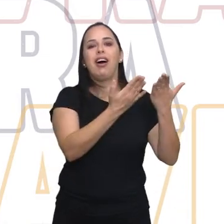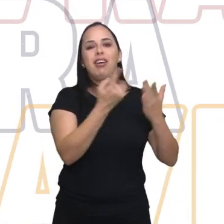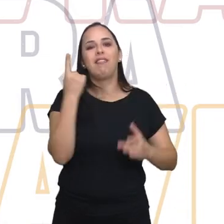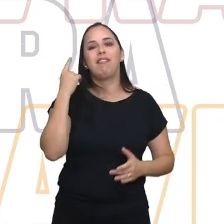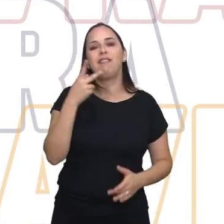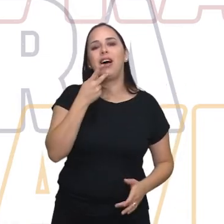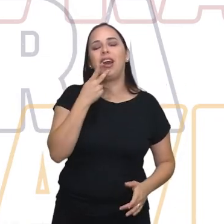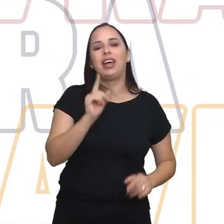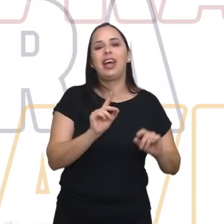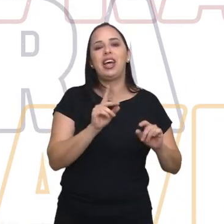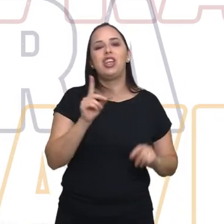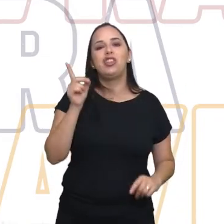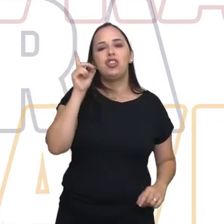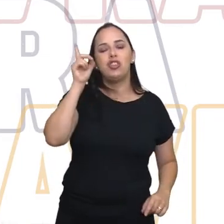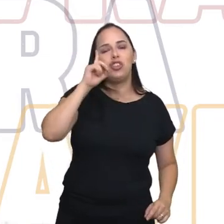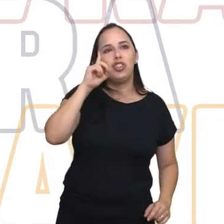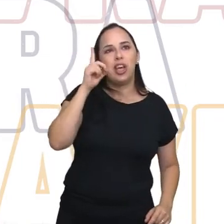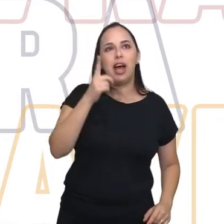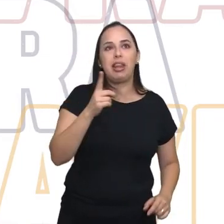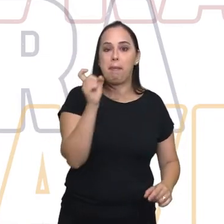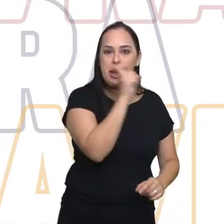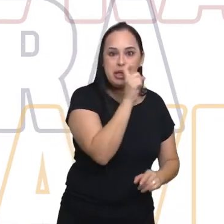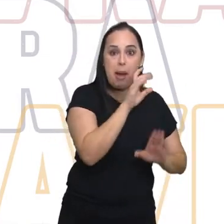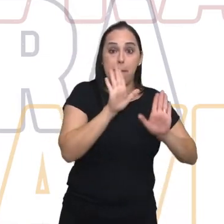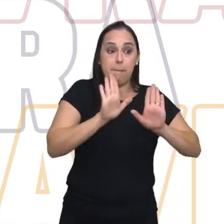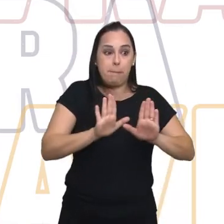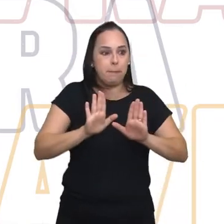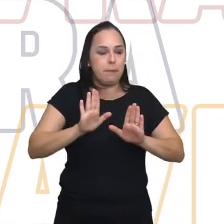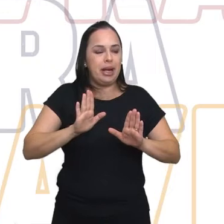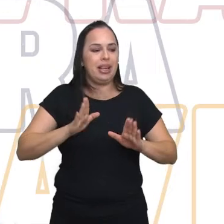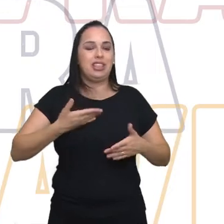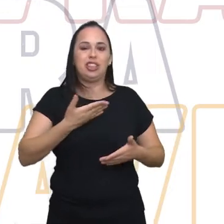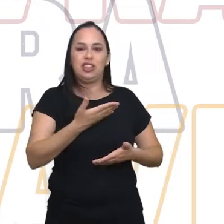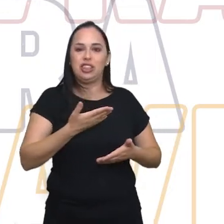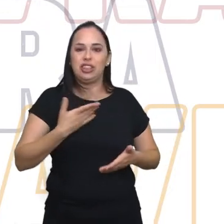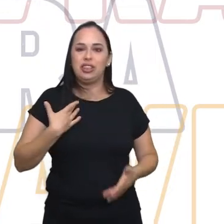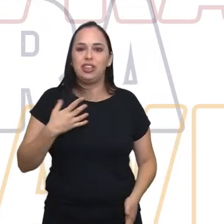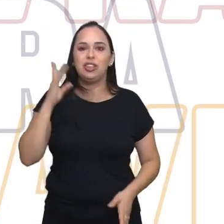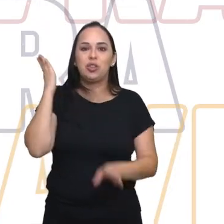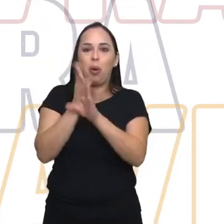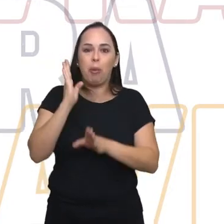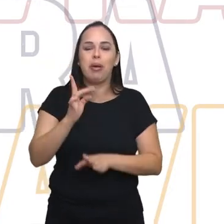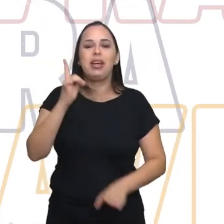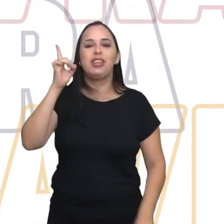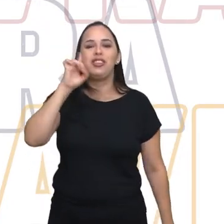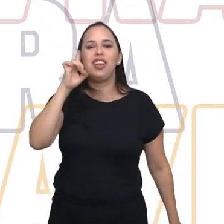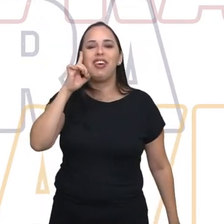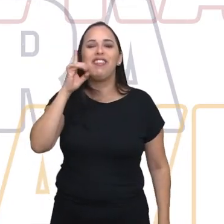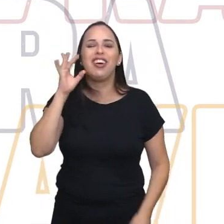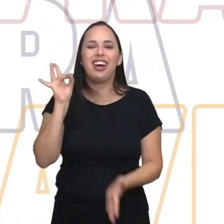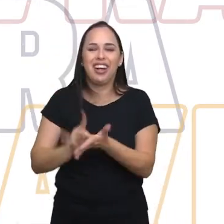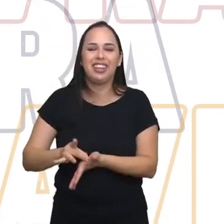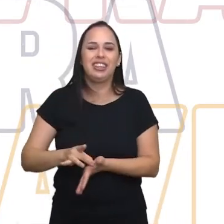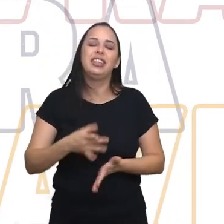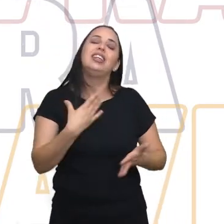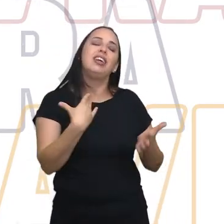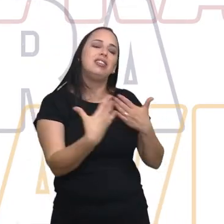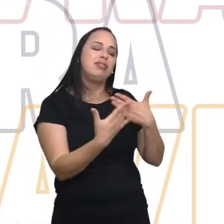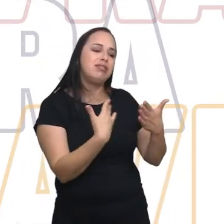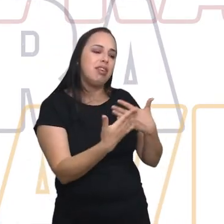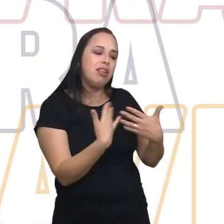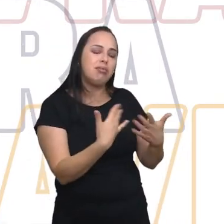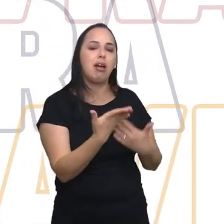Por isso que eu me emocionei. E aí a gente ficou amigo, né? Eu ia resolvendo os